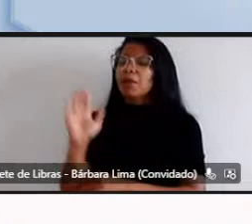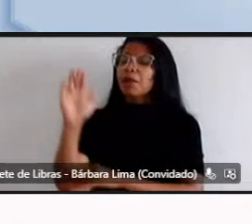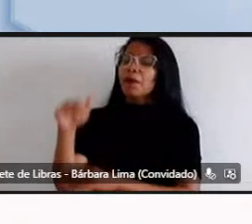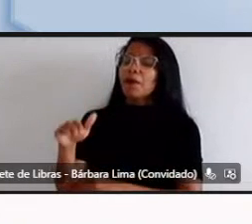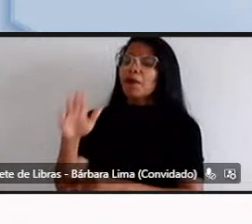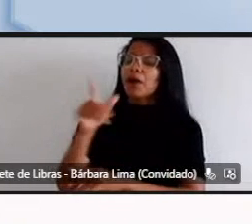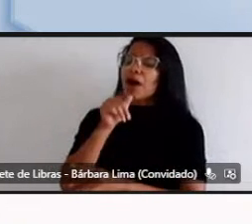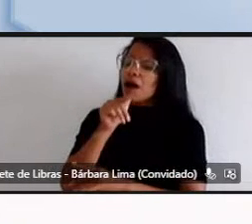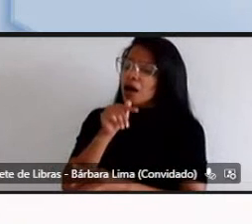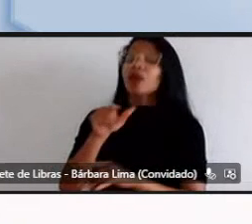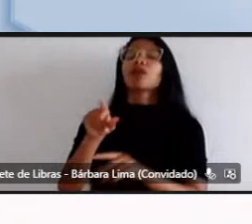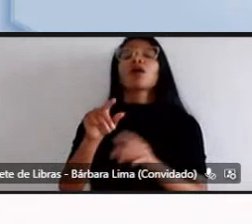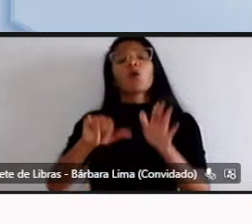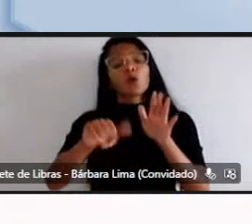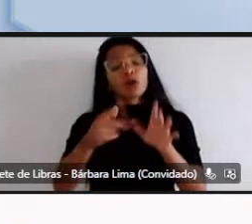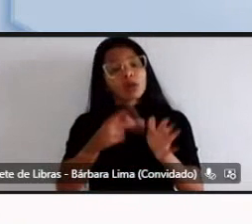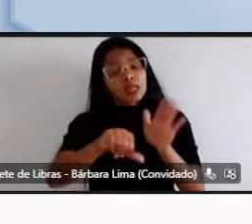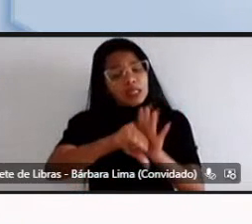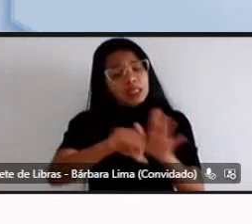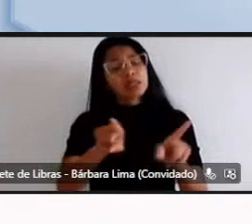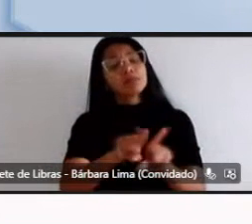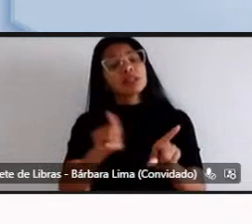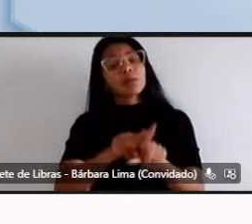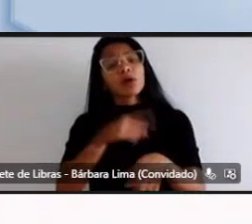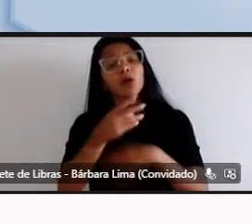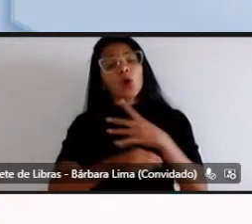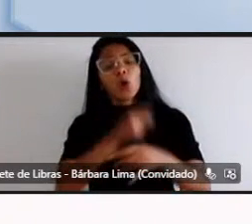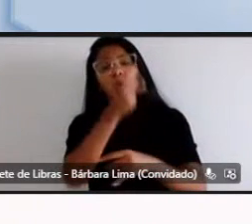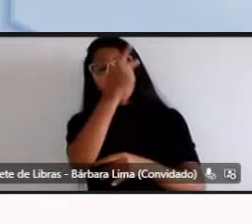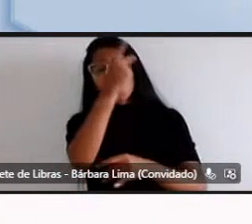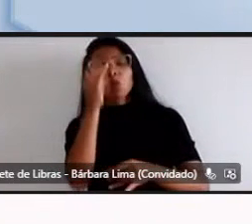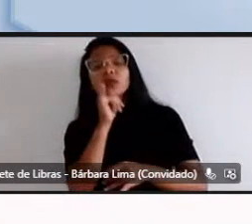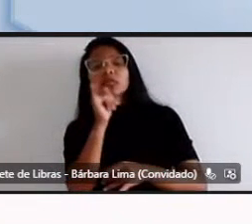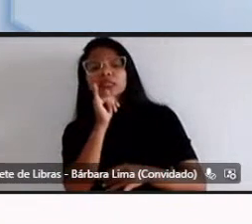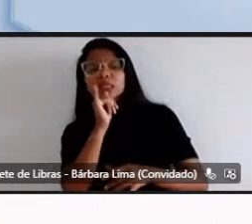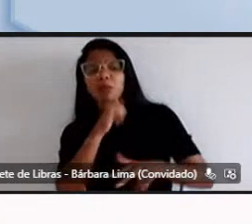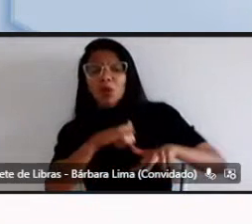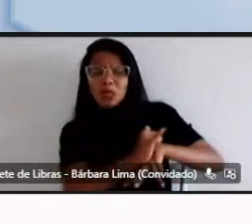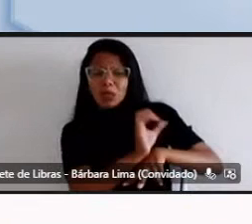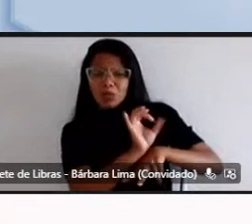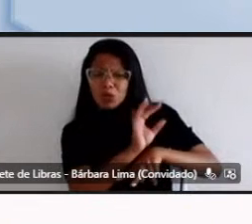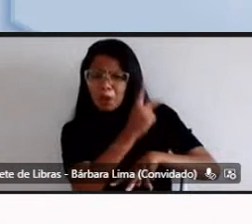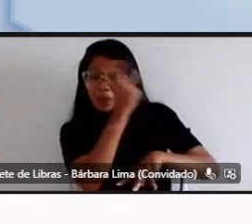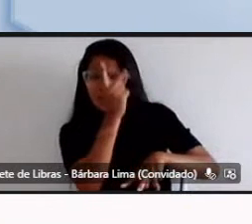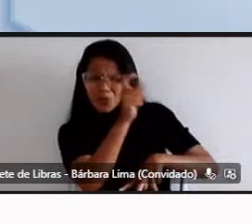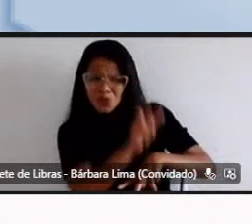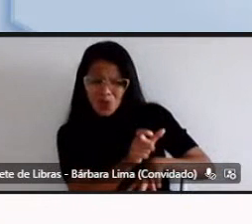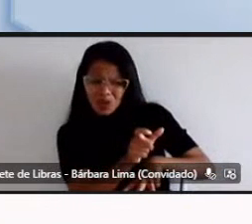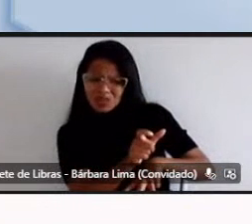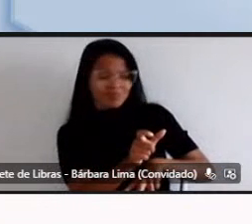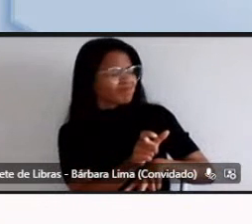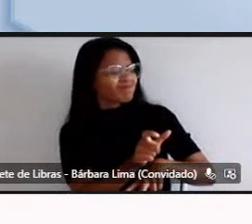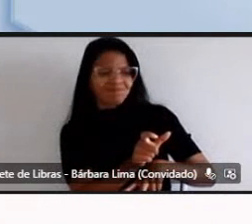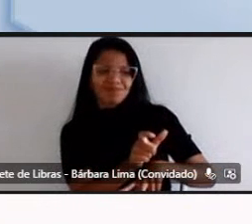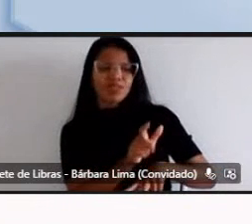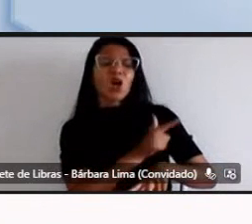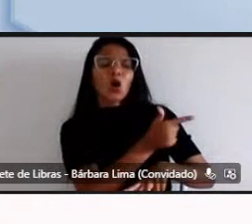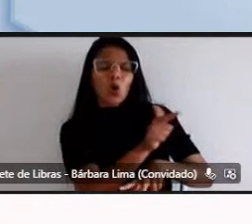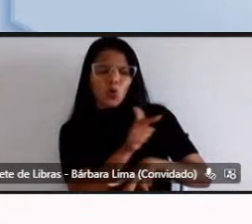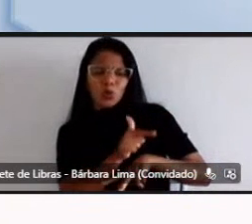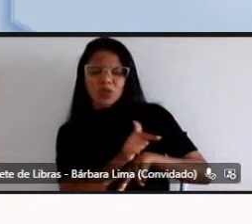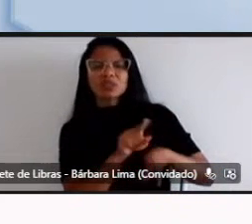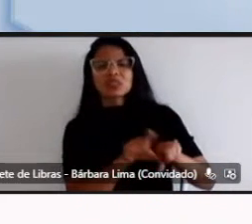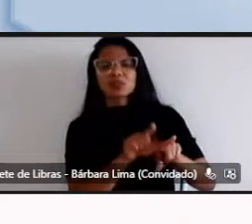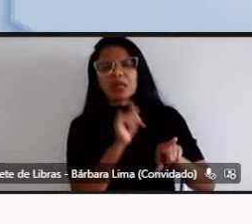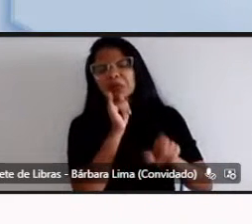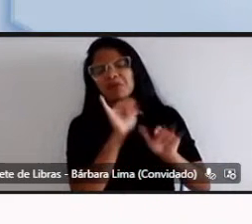ele também atinge outras pessoas além da pessoa diretamente atingida. So